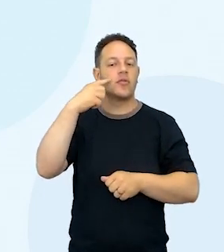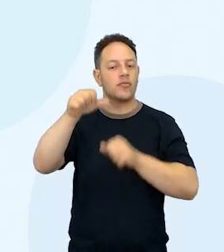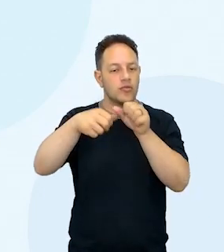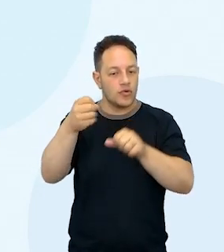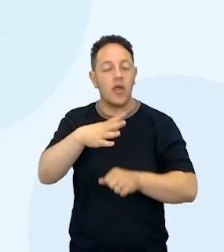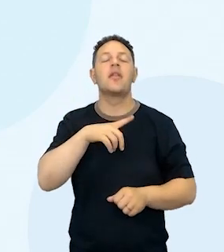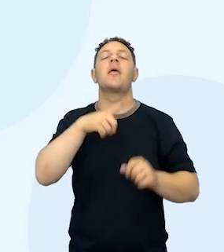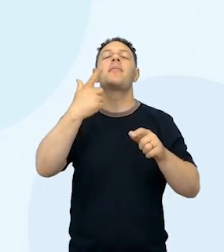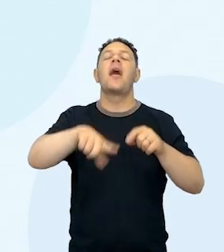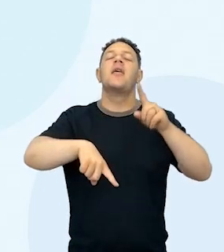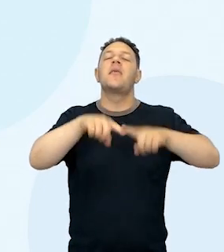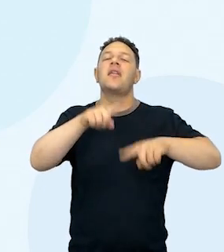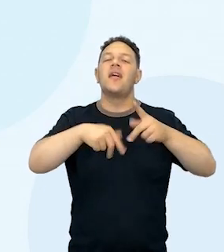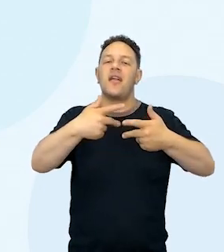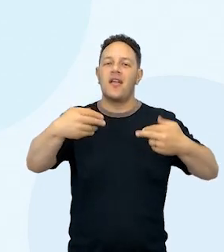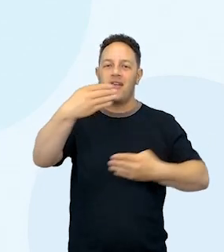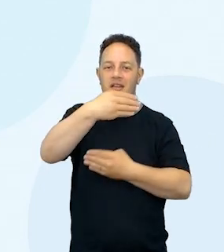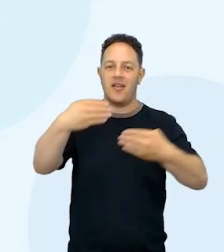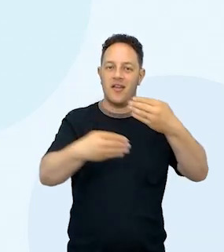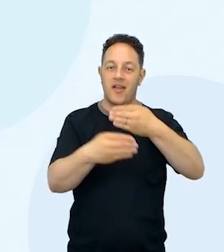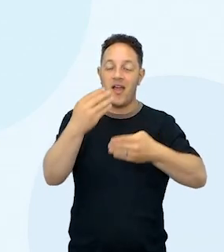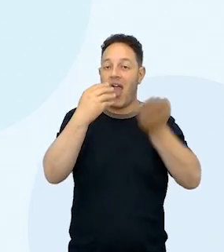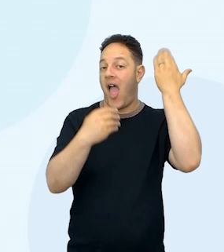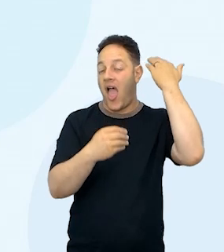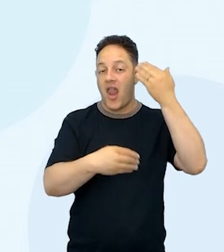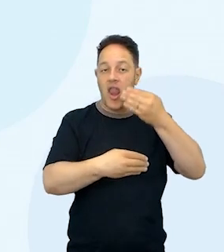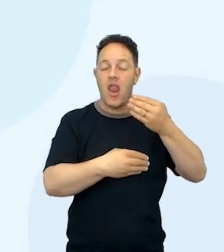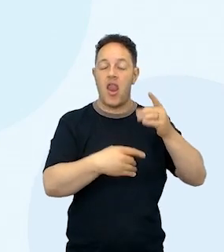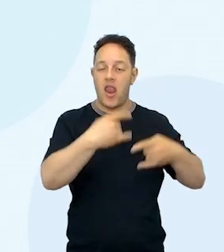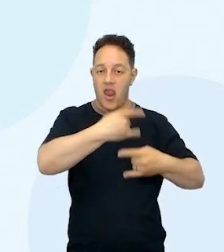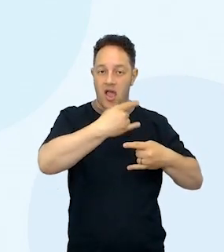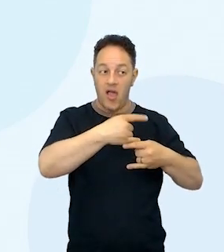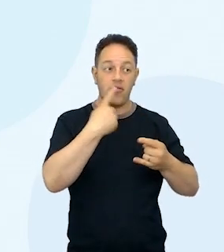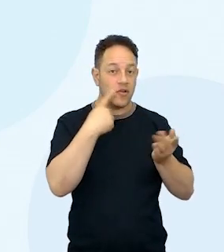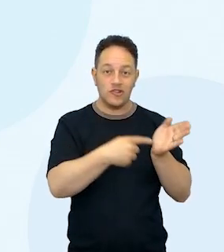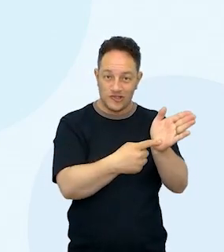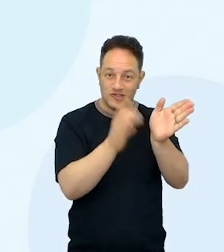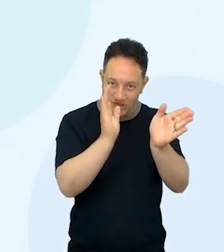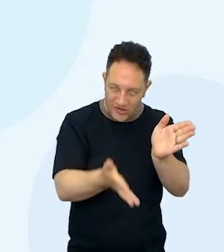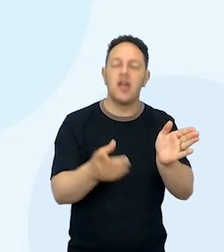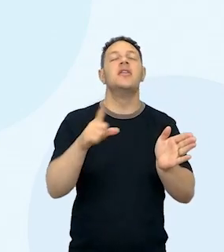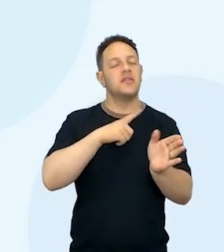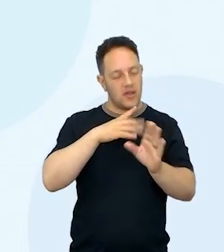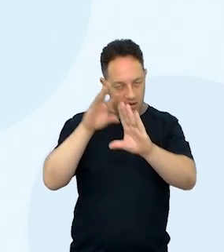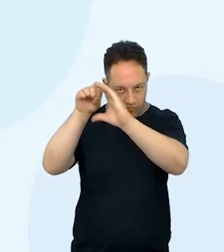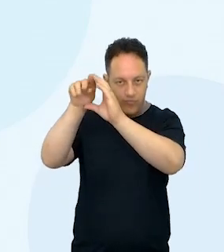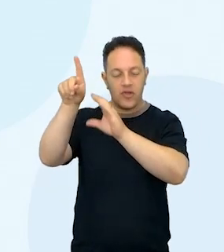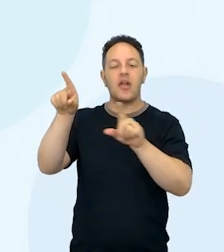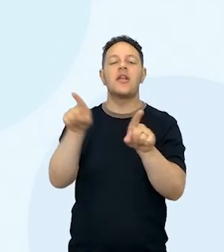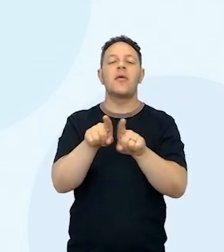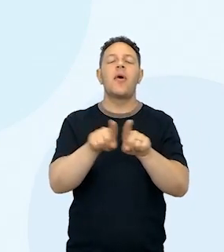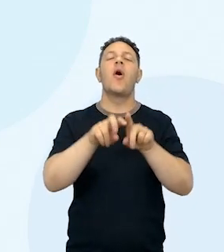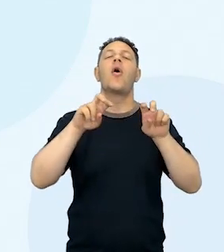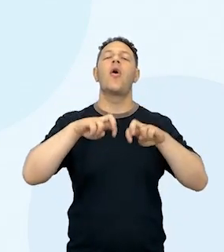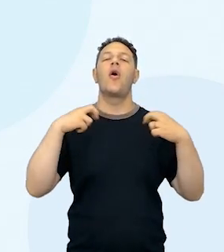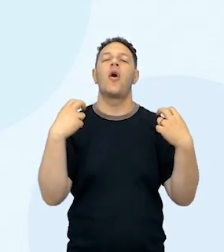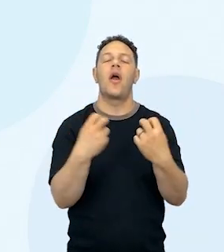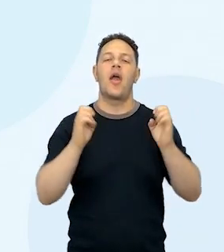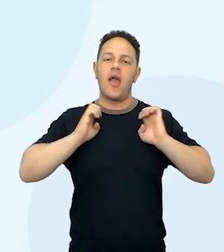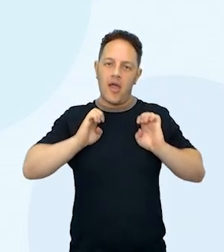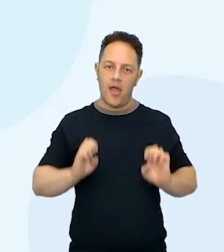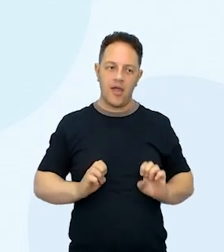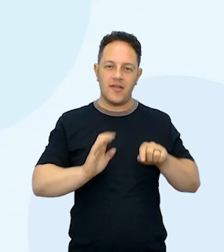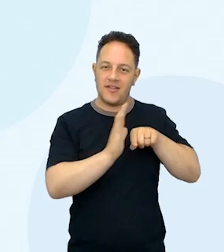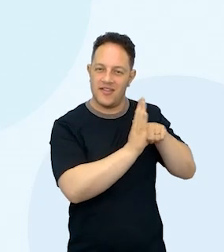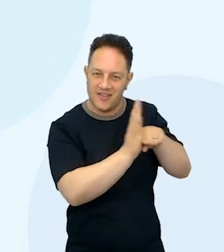materiais e PPTs que foram utilizados nas lives, as informações sobre o Comitê de Ética em Pesquisa na Escola, que é uma